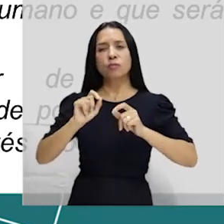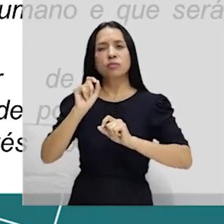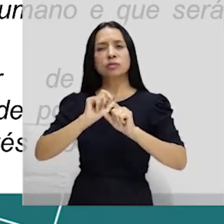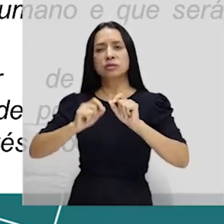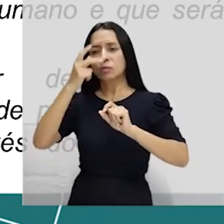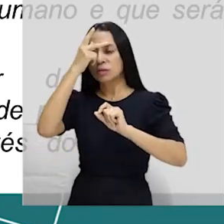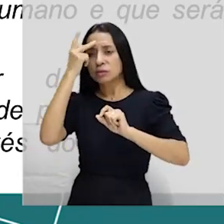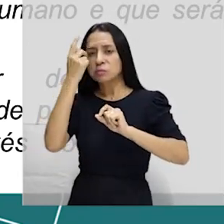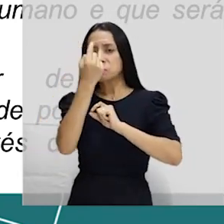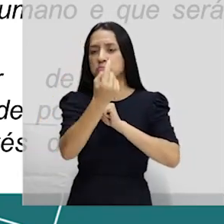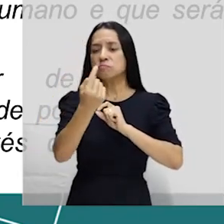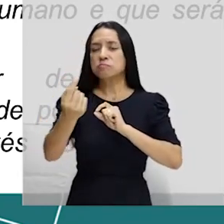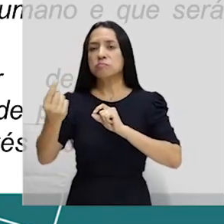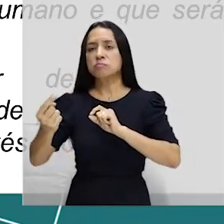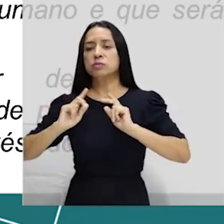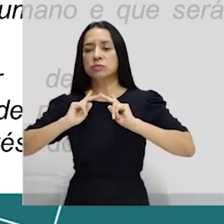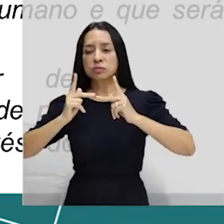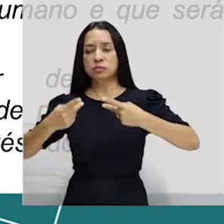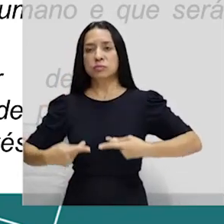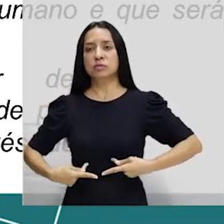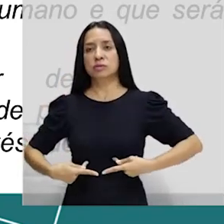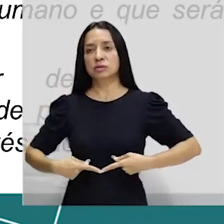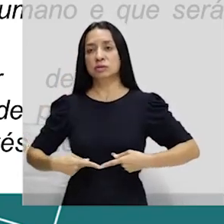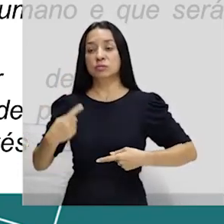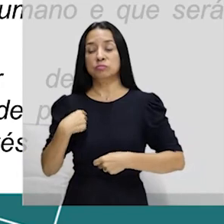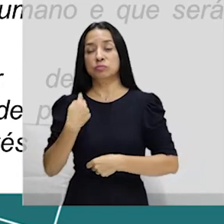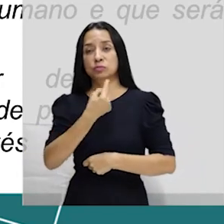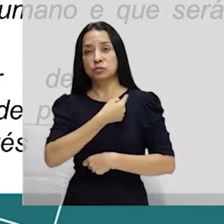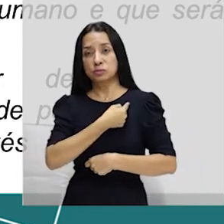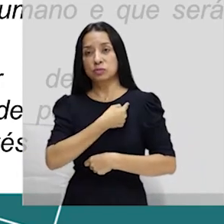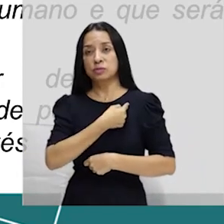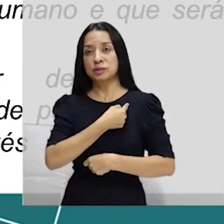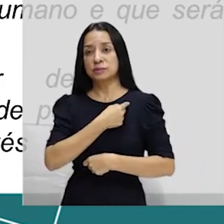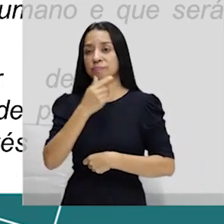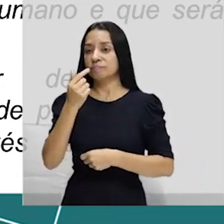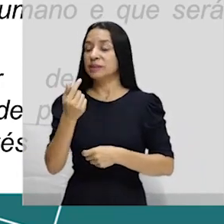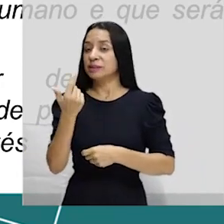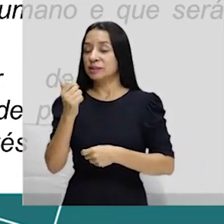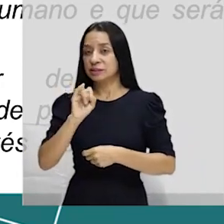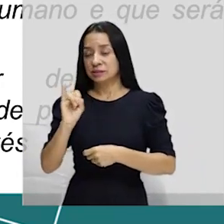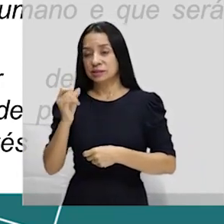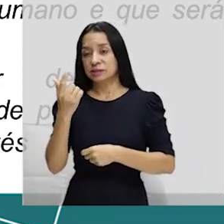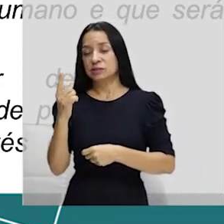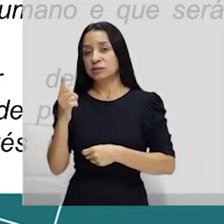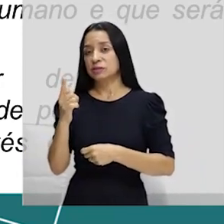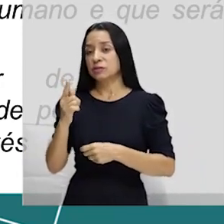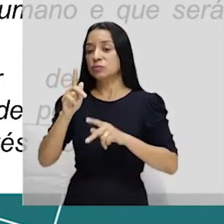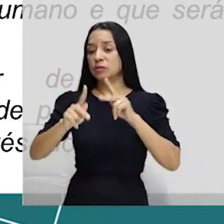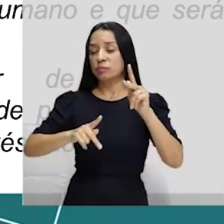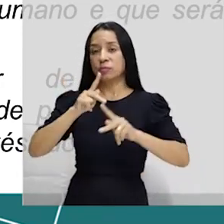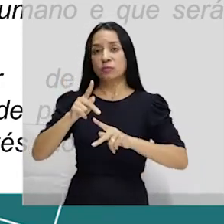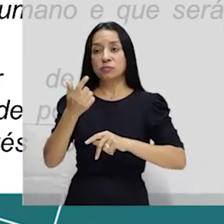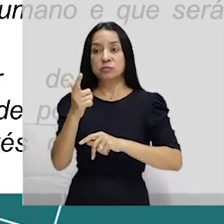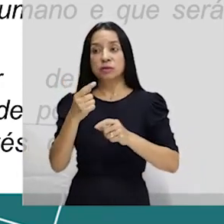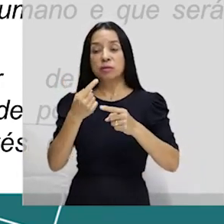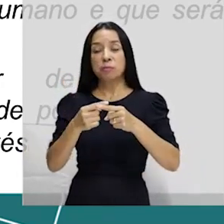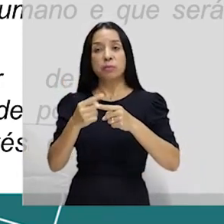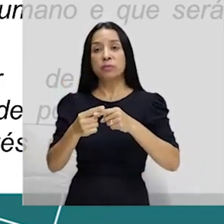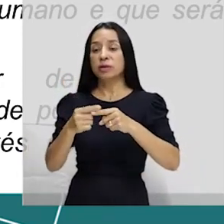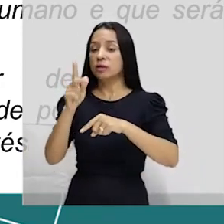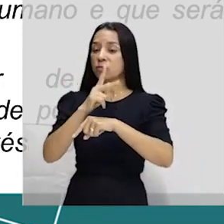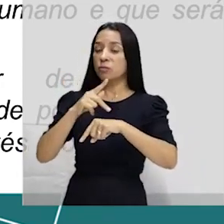é esse Estado? É o conjunto de instituições, tá? No campo aí da política e administrativa que organizam o espaço e